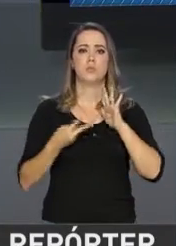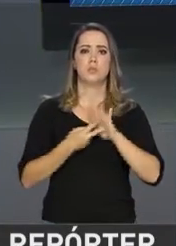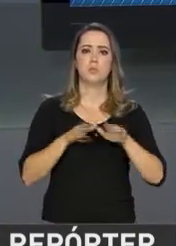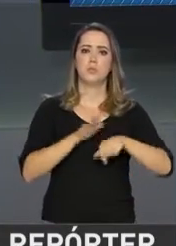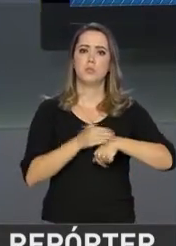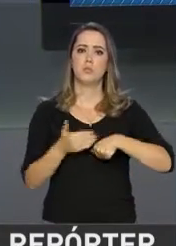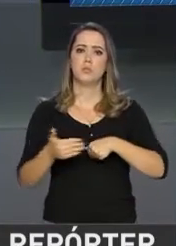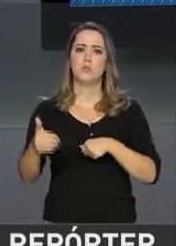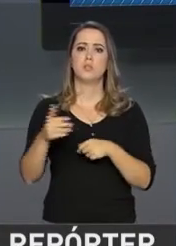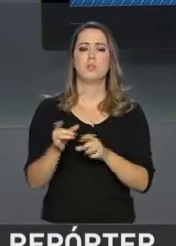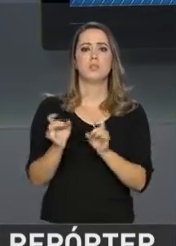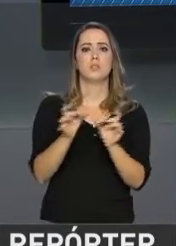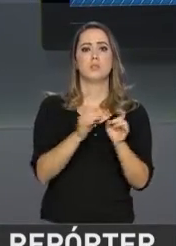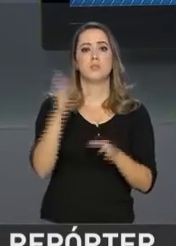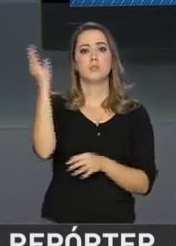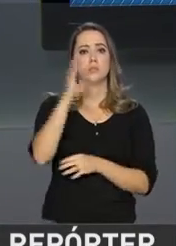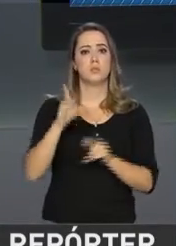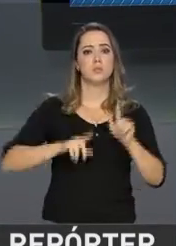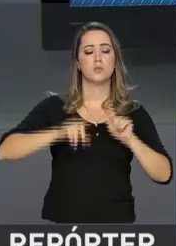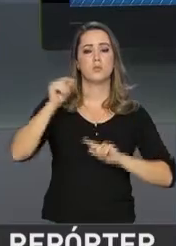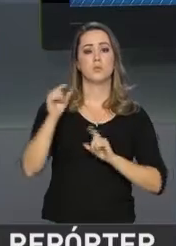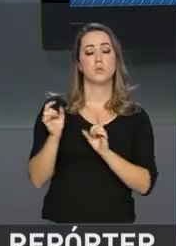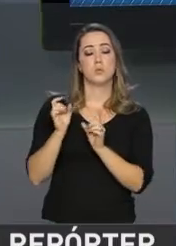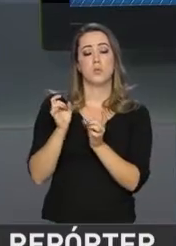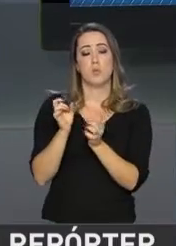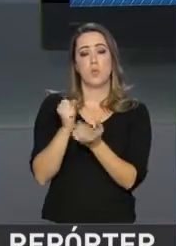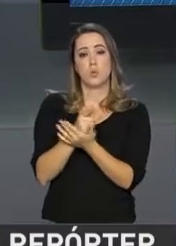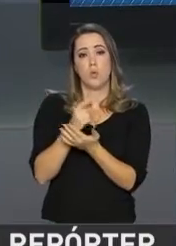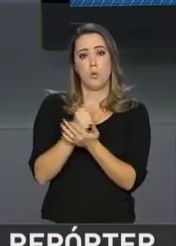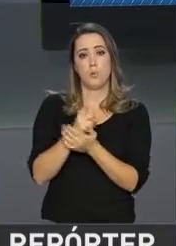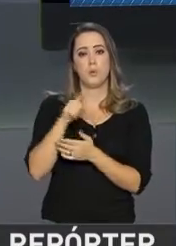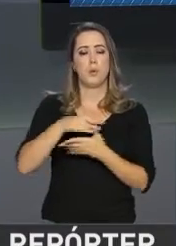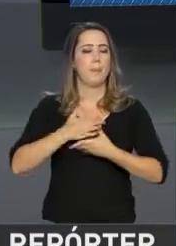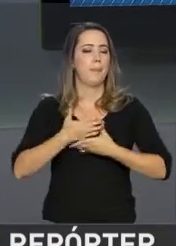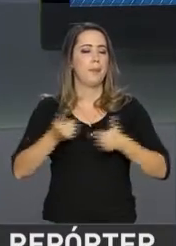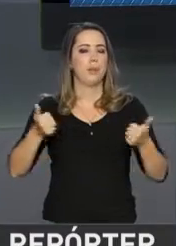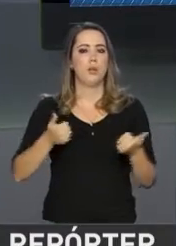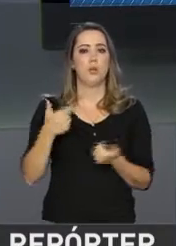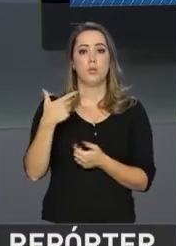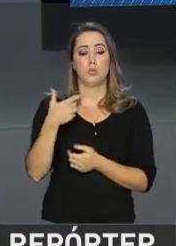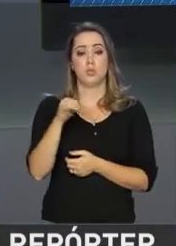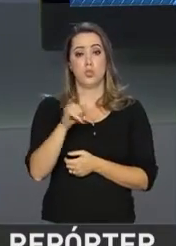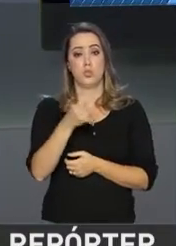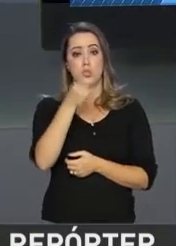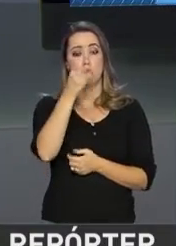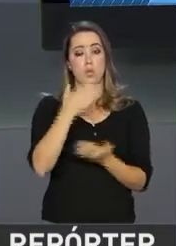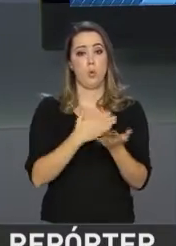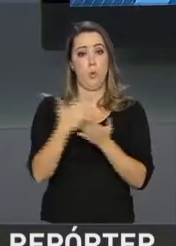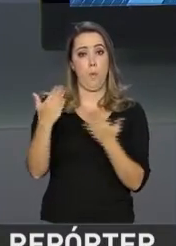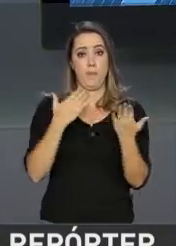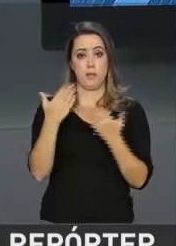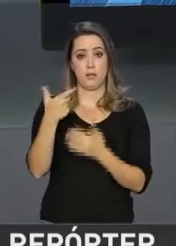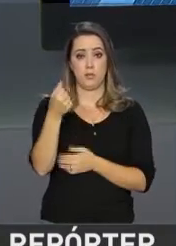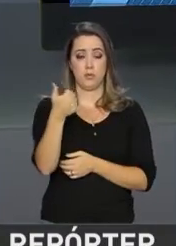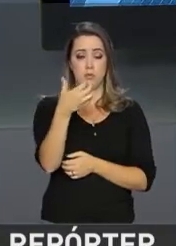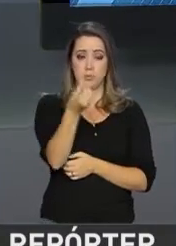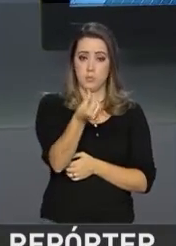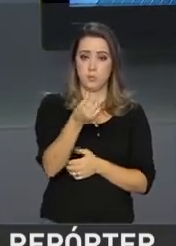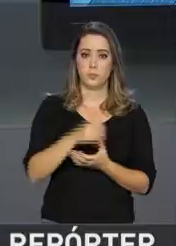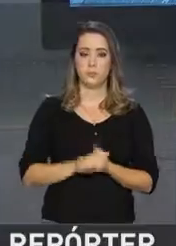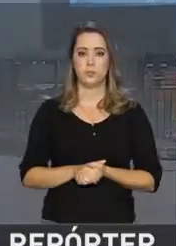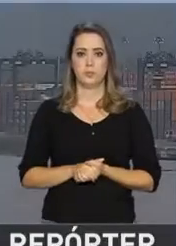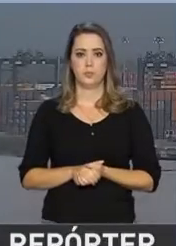as exportações brasileiras superaram as importações foi o melhor resultado para os meses de janeiro desde 2006